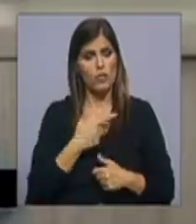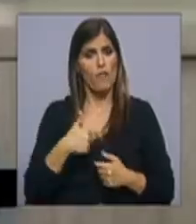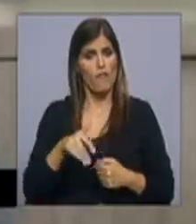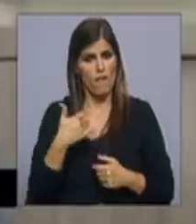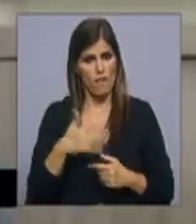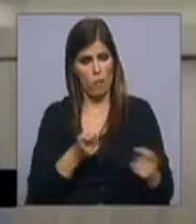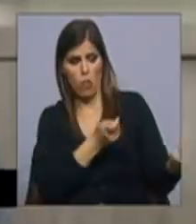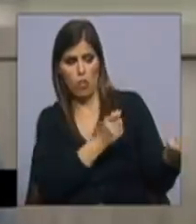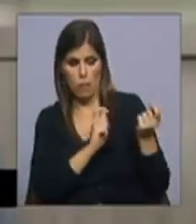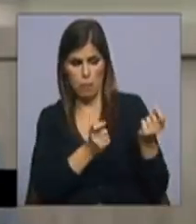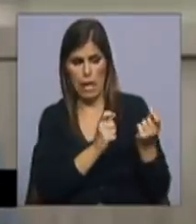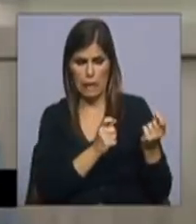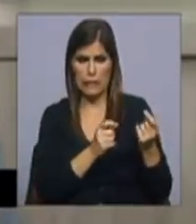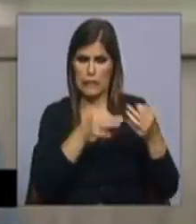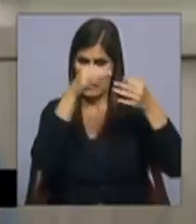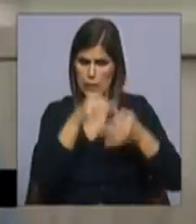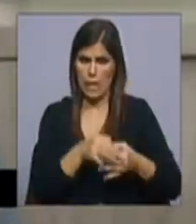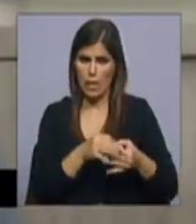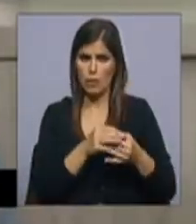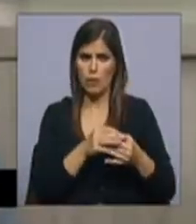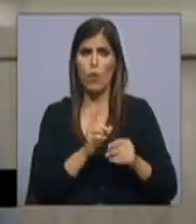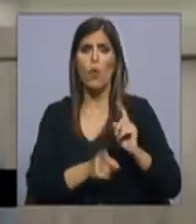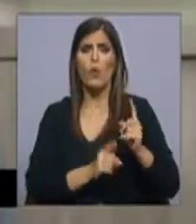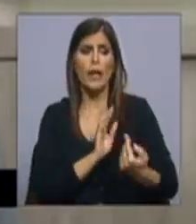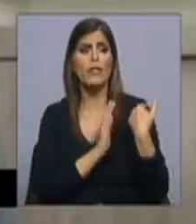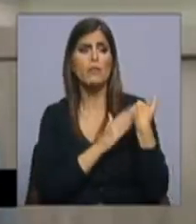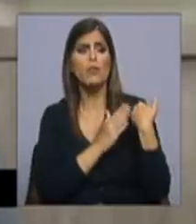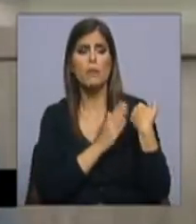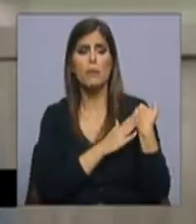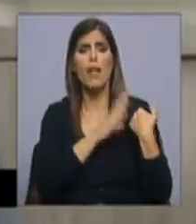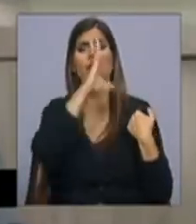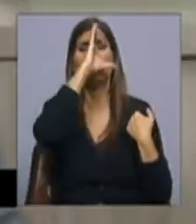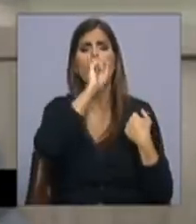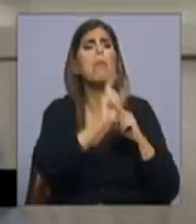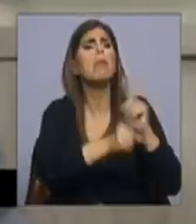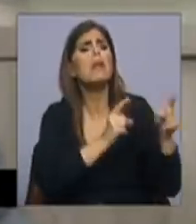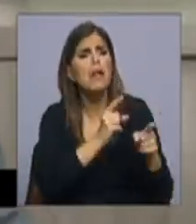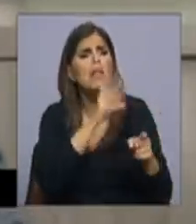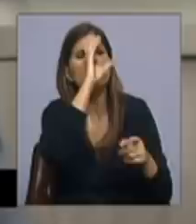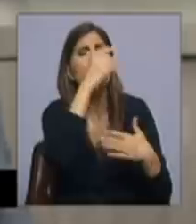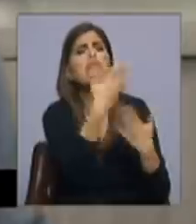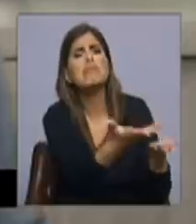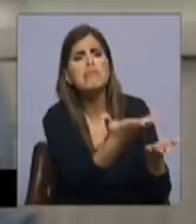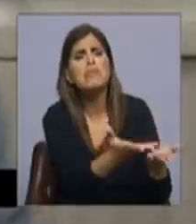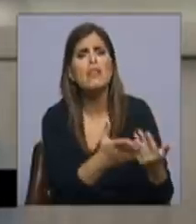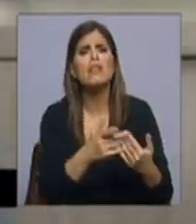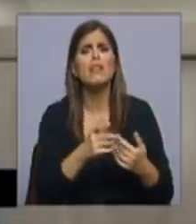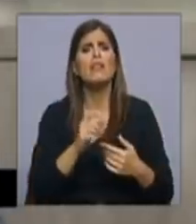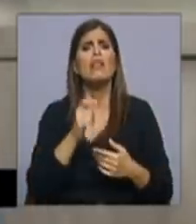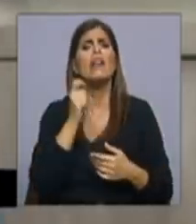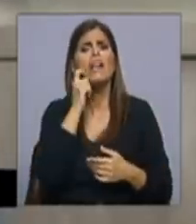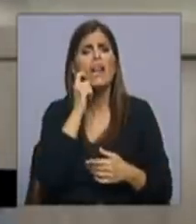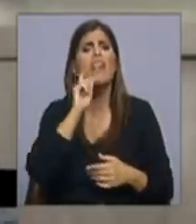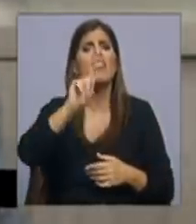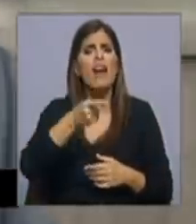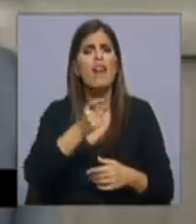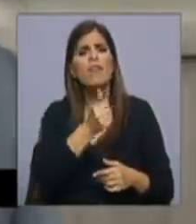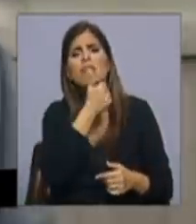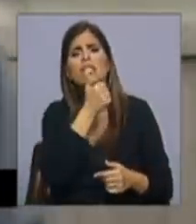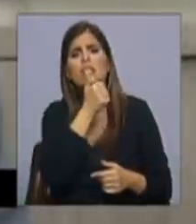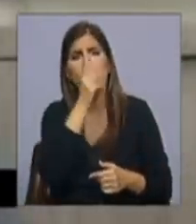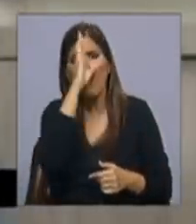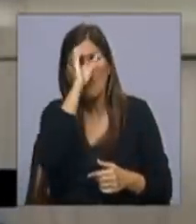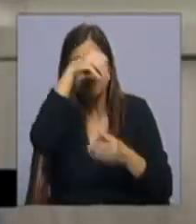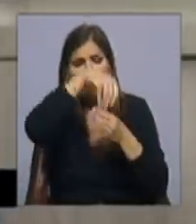muito séria sobre o papel do Estado. Para que serve o Estado? para quem deve governar o Estado, quem deve